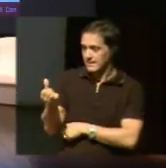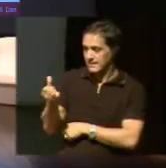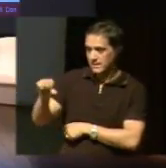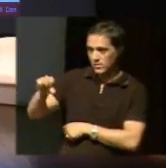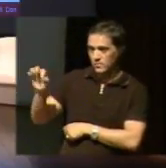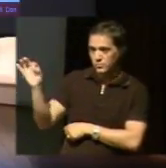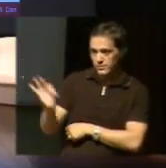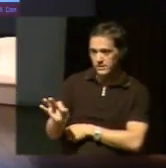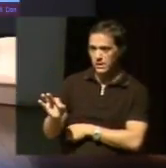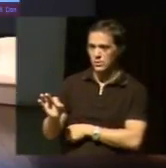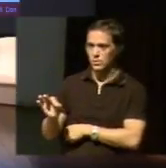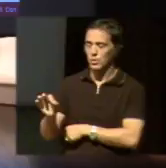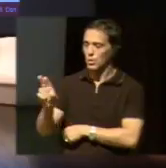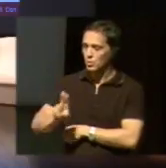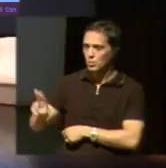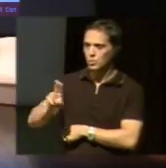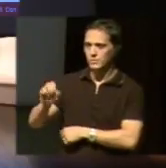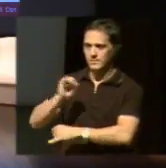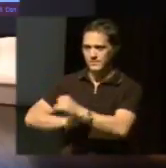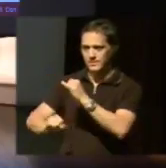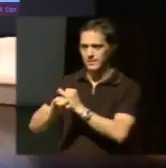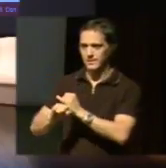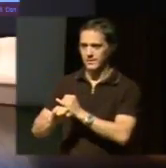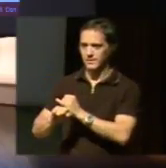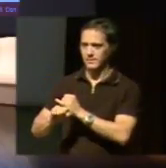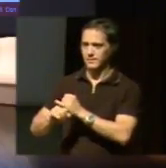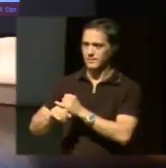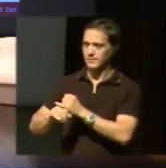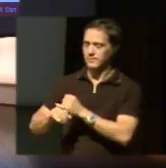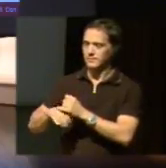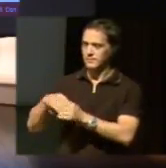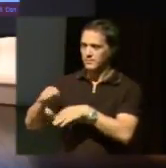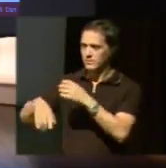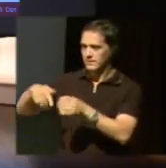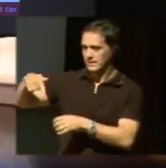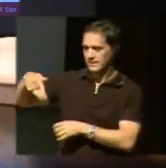utilizam a internet. Depois, na faixa etária de 70 a 69,